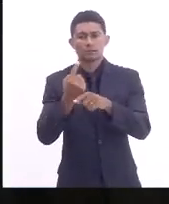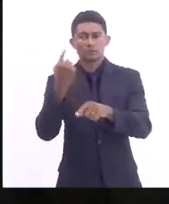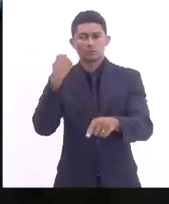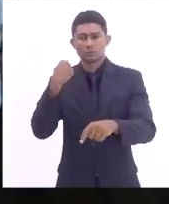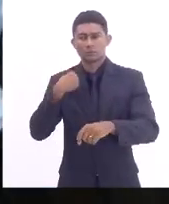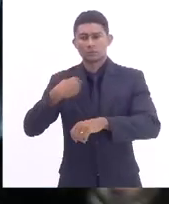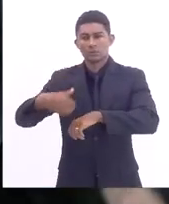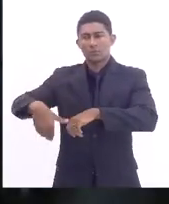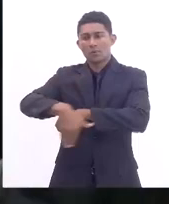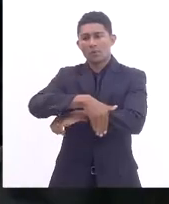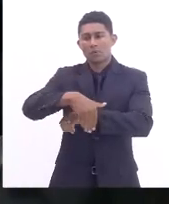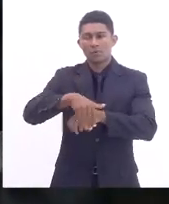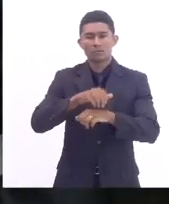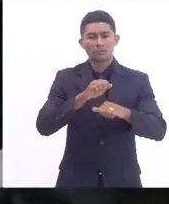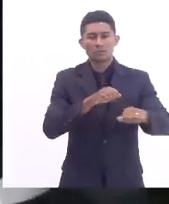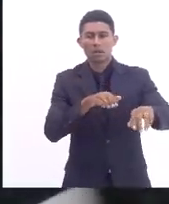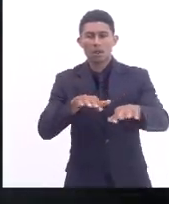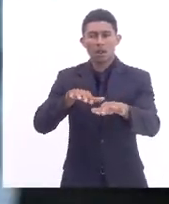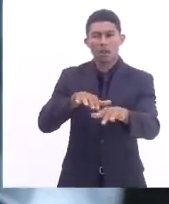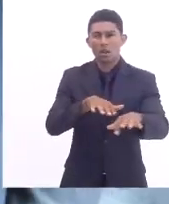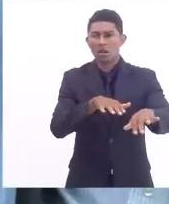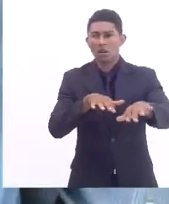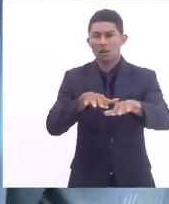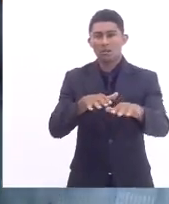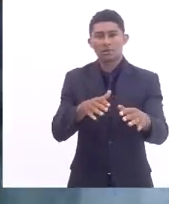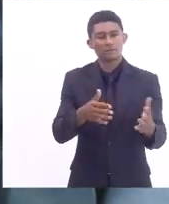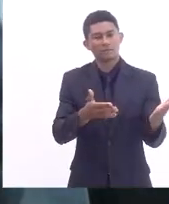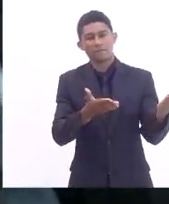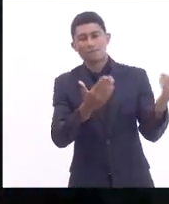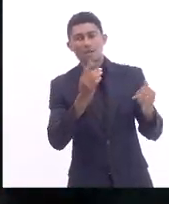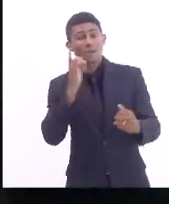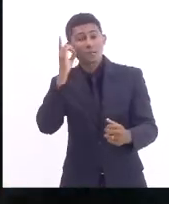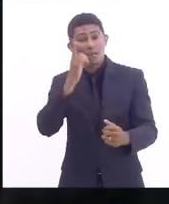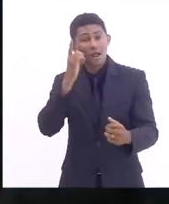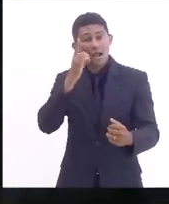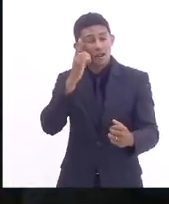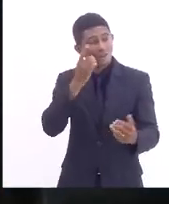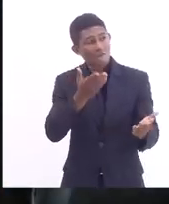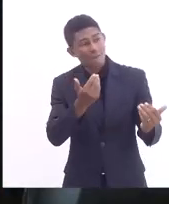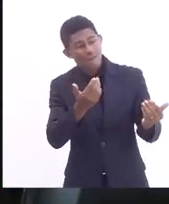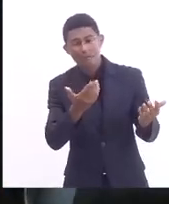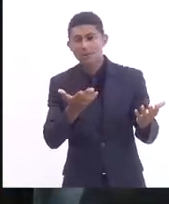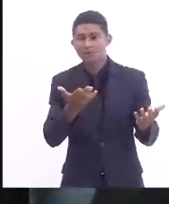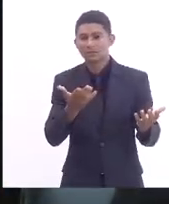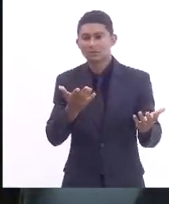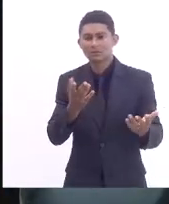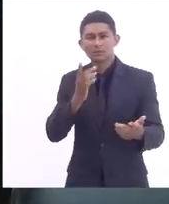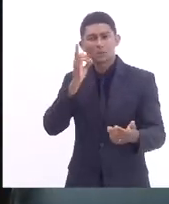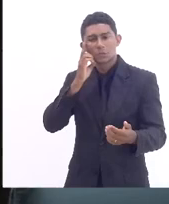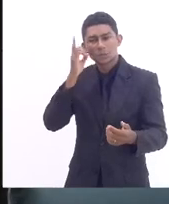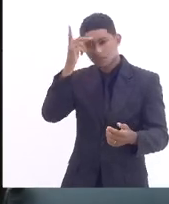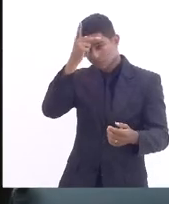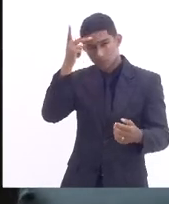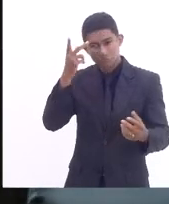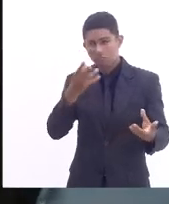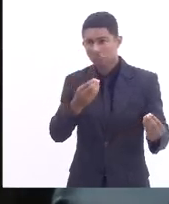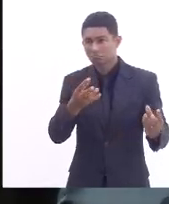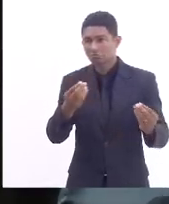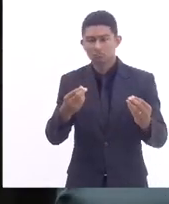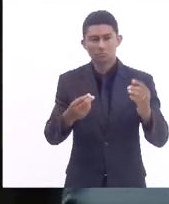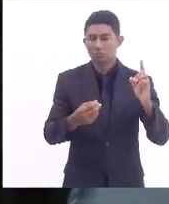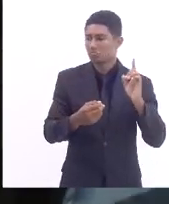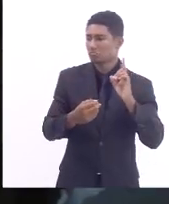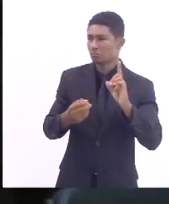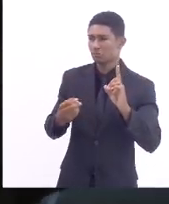rua eu ia para manifestação para fazer assim para ter uma foto aqui Deputado e o deputado que aquele monte de gente olhando e ele bate foto que ela é